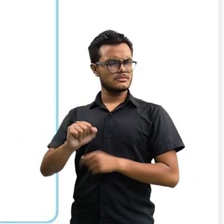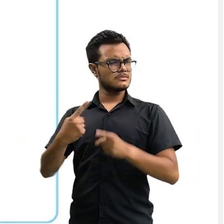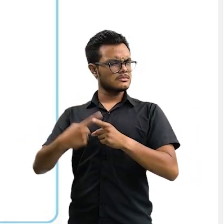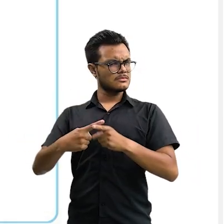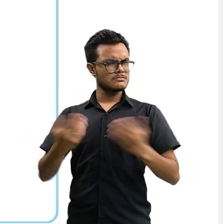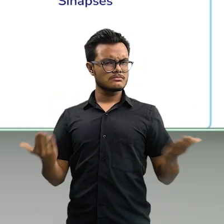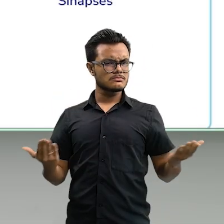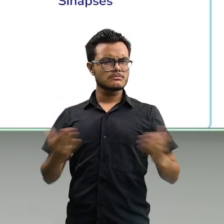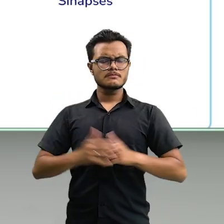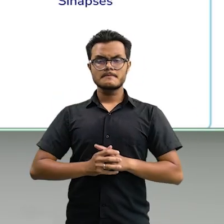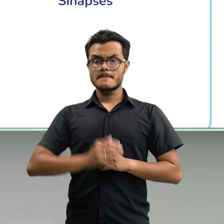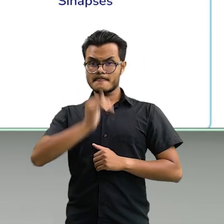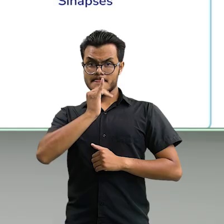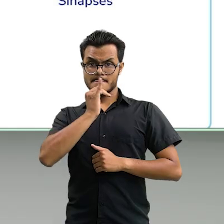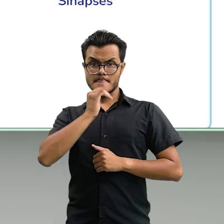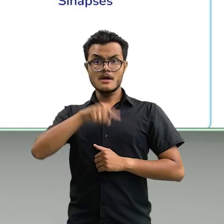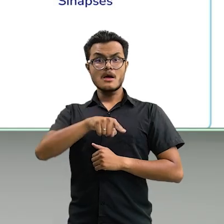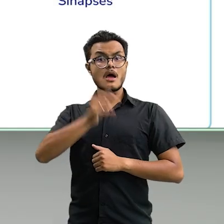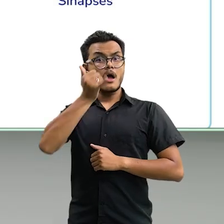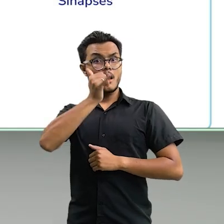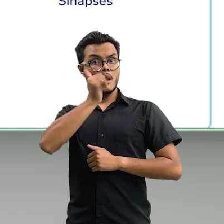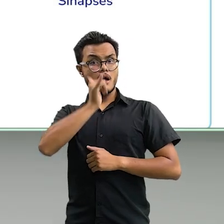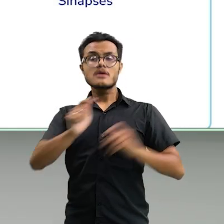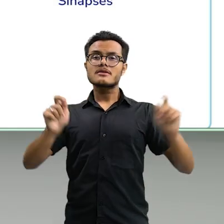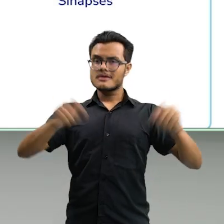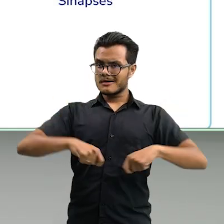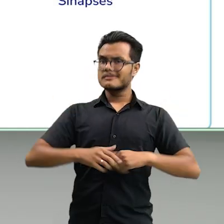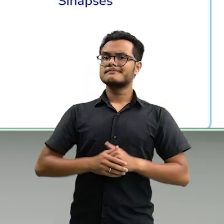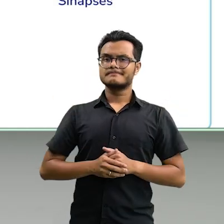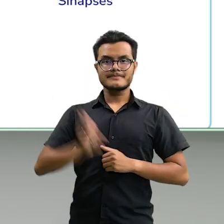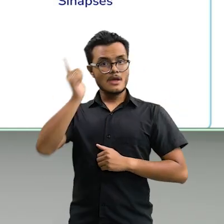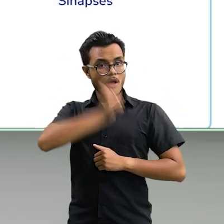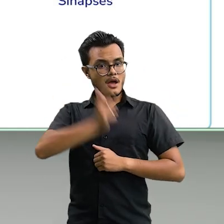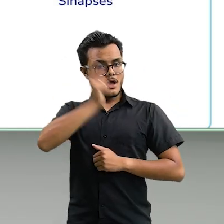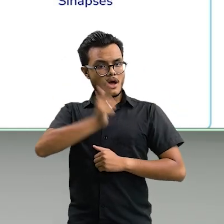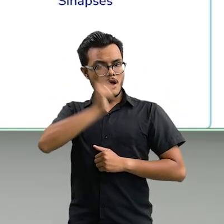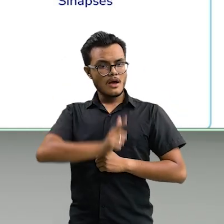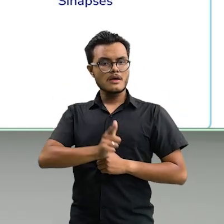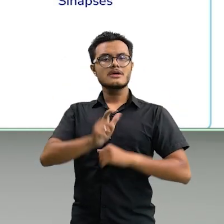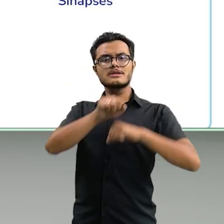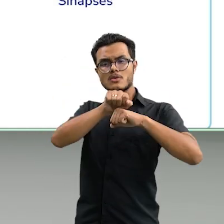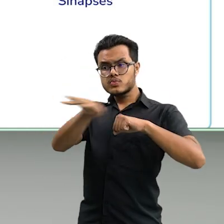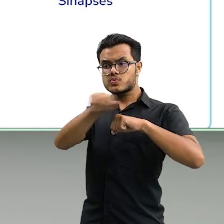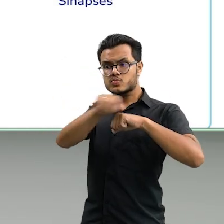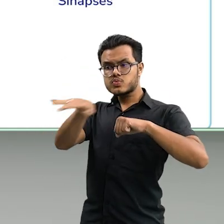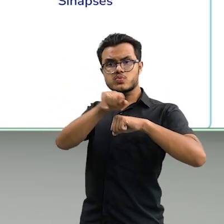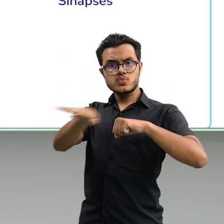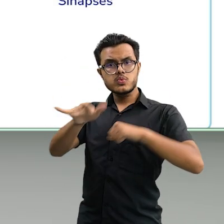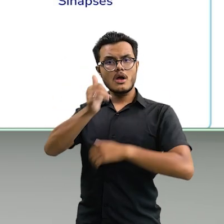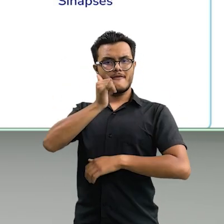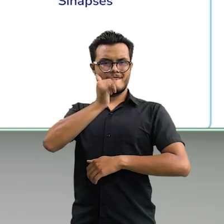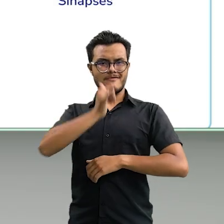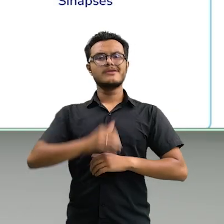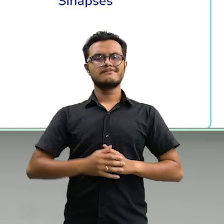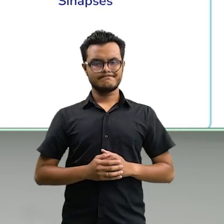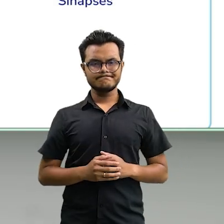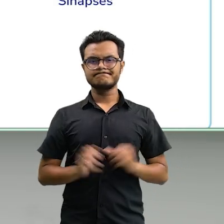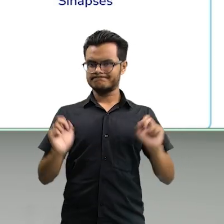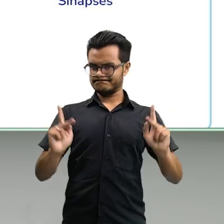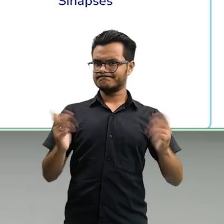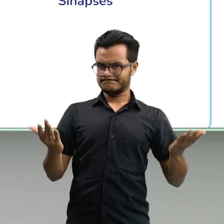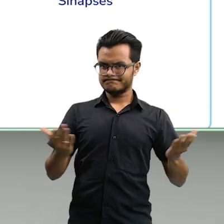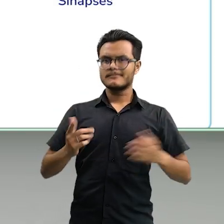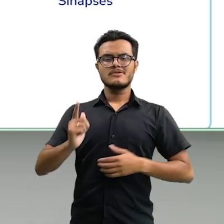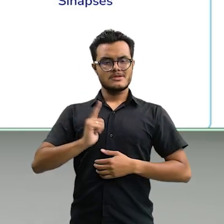As mitocôndrias vão fornecer energia para o processo de transmissão do impulso nervoso. Lembra que na transmissão do impulso